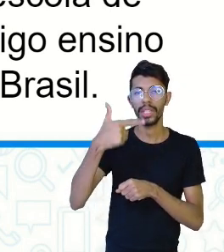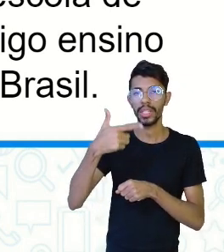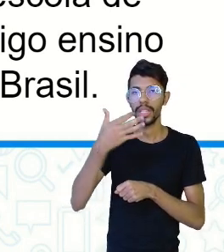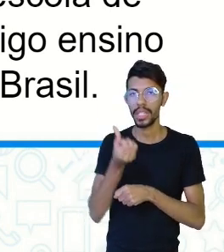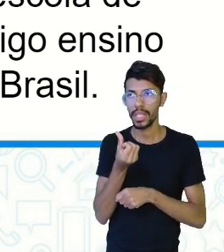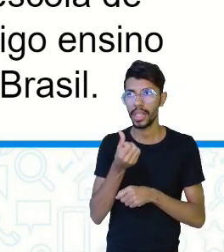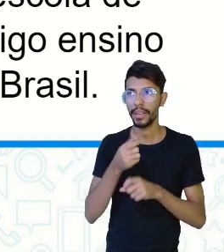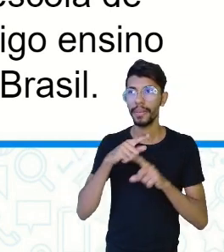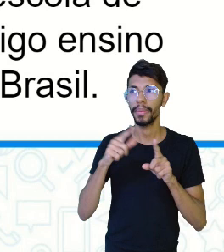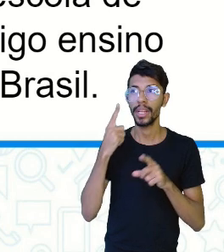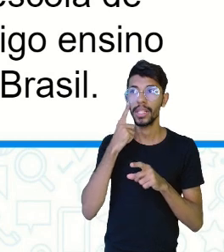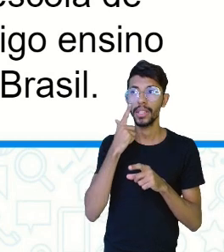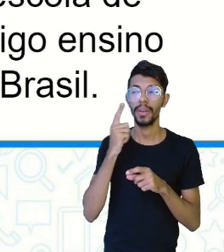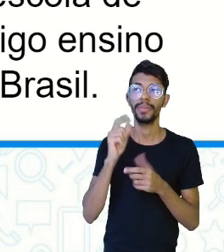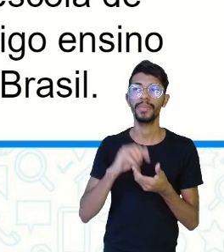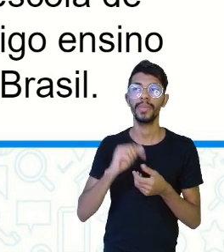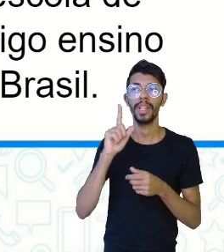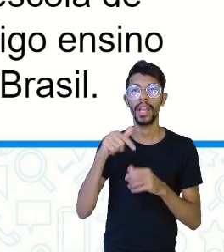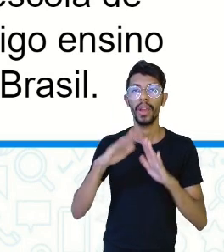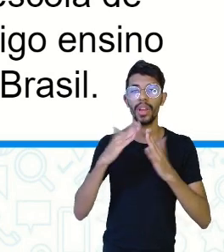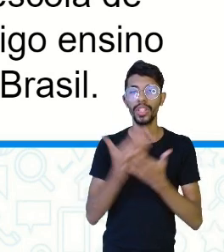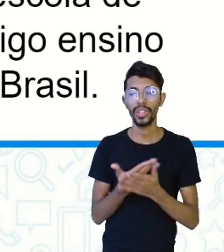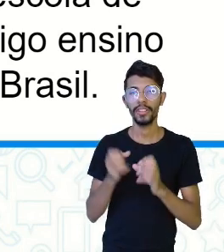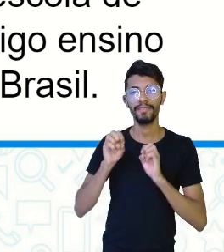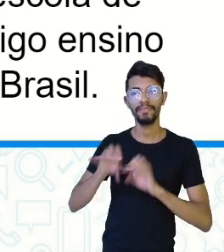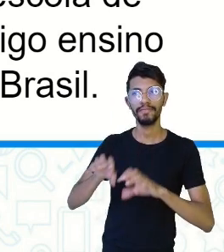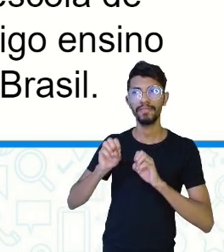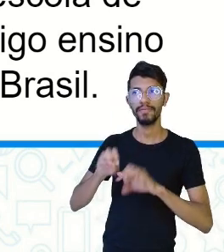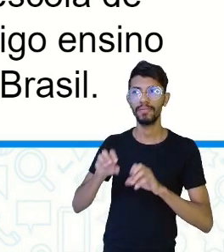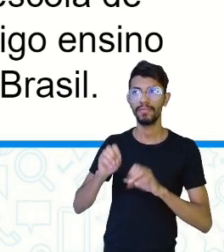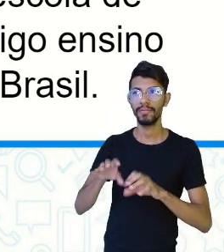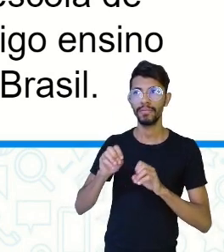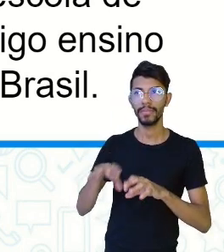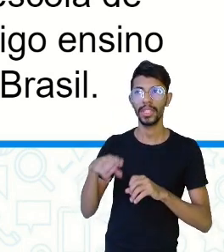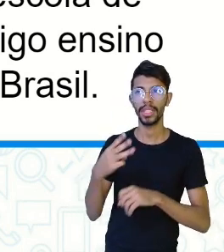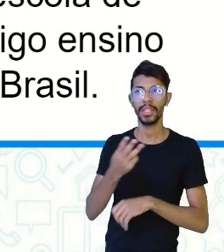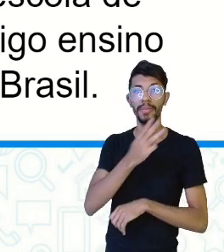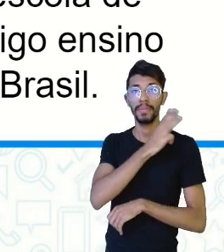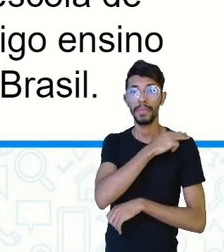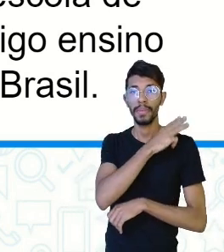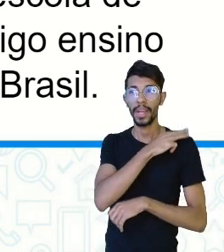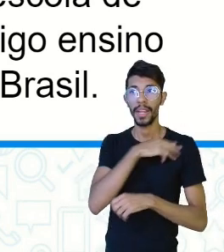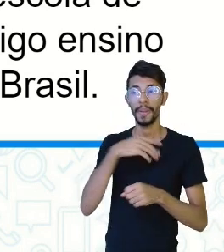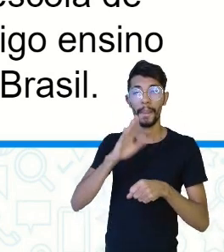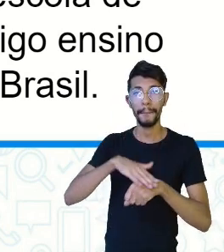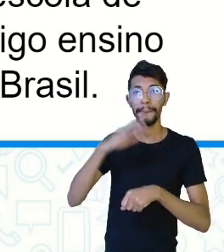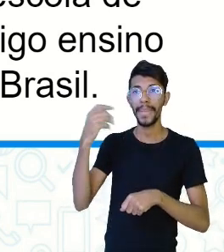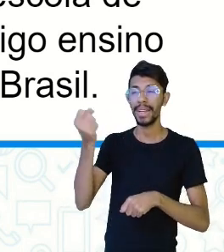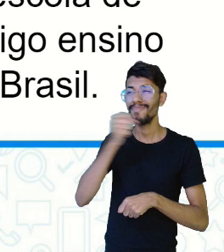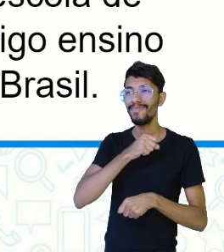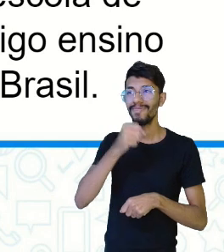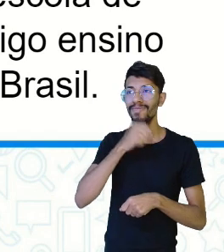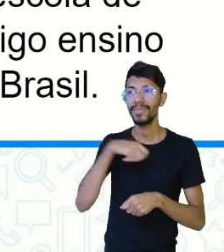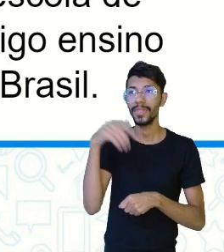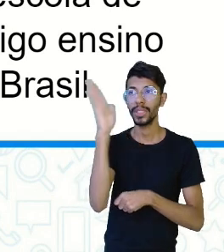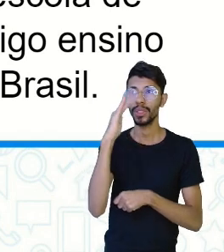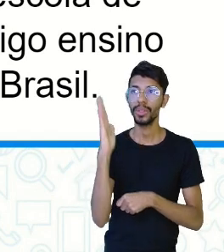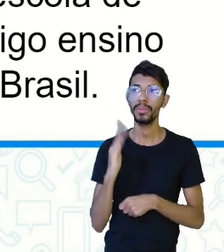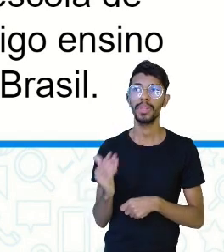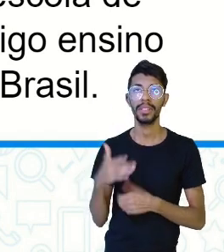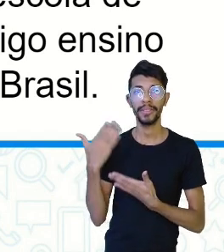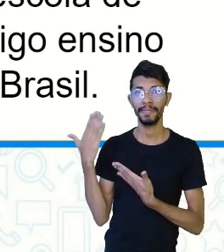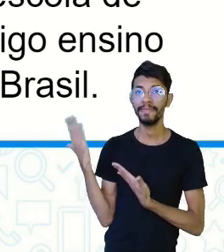ele é a escola de ensino secundário, que é o antigo ensino médio, mais antiga do Brasil. Gente, o